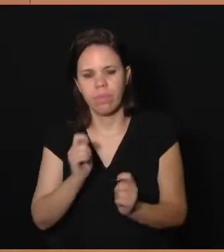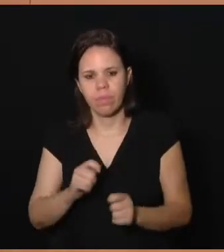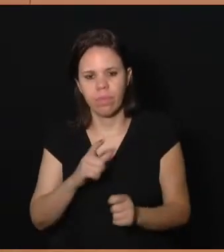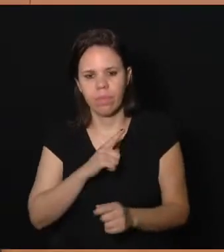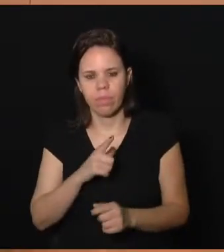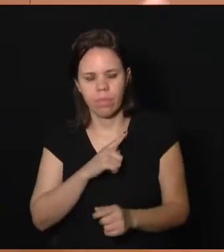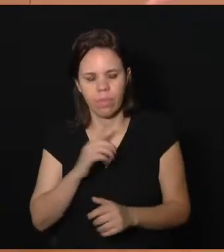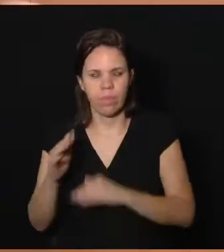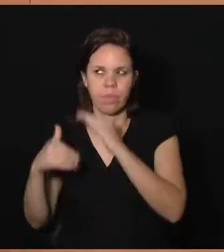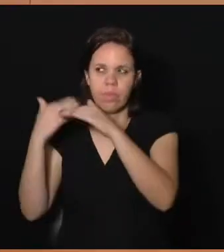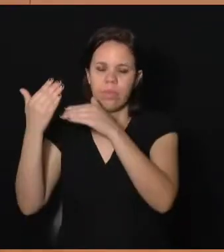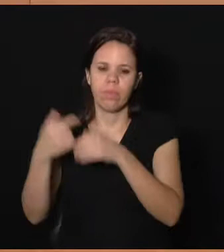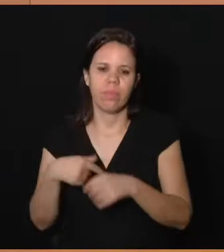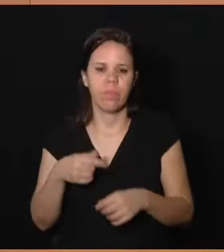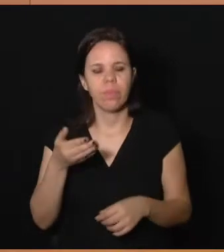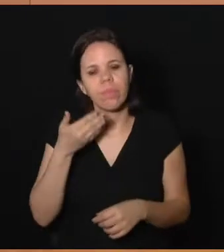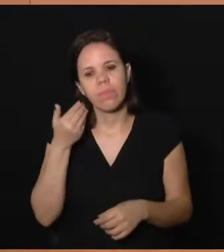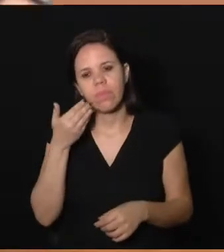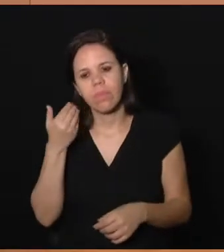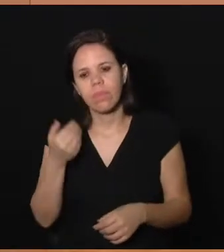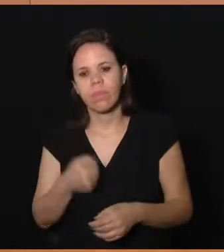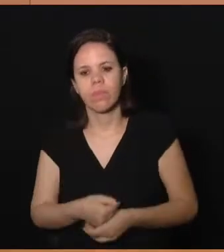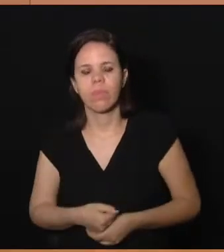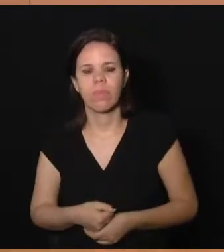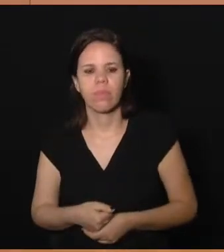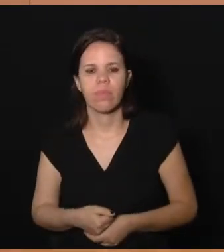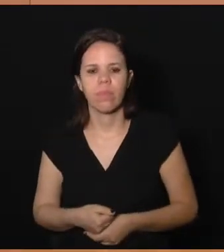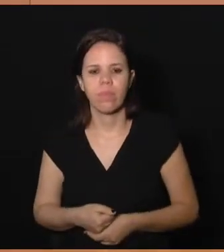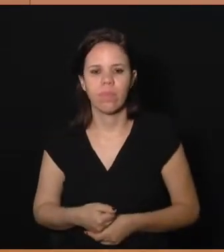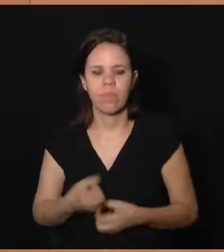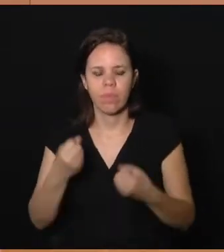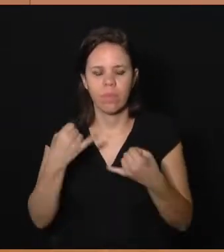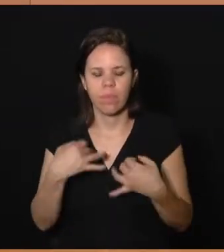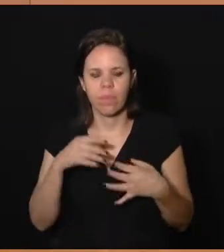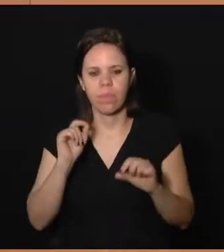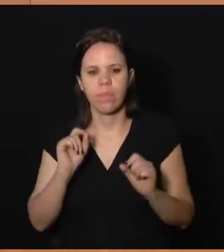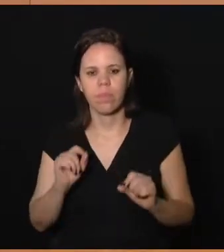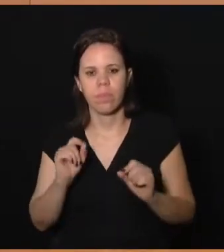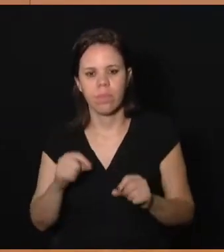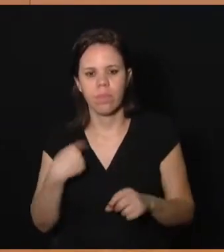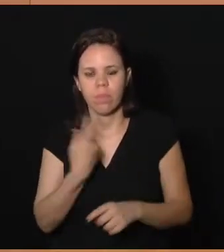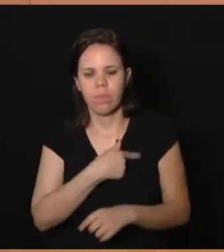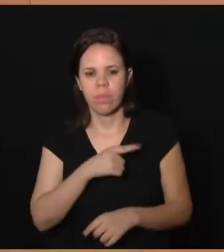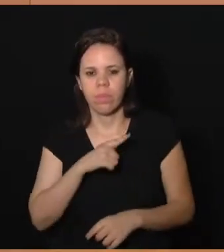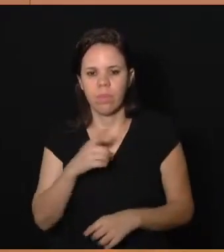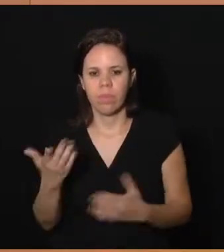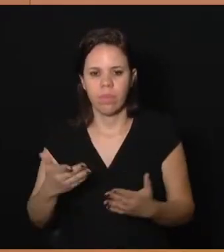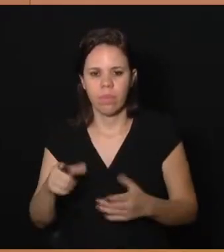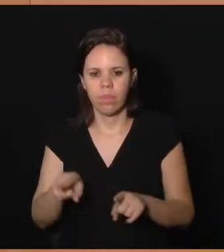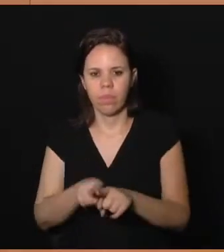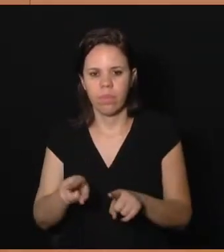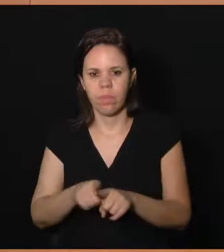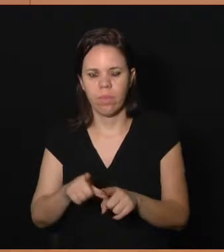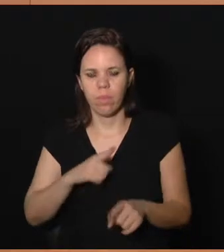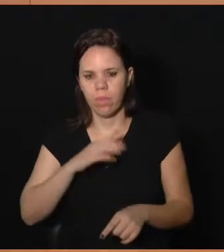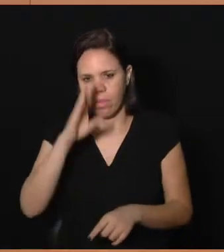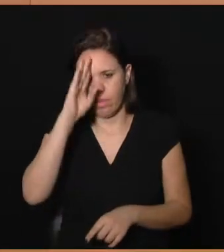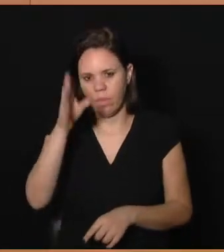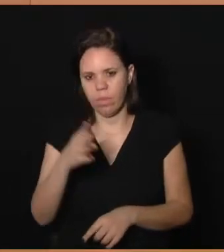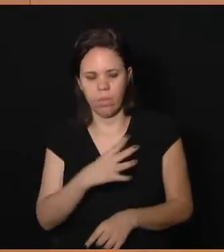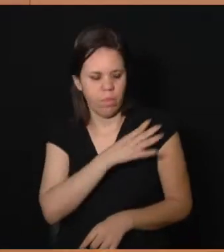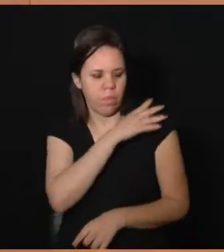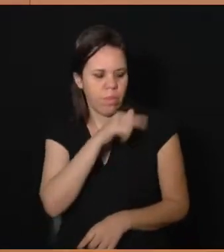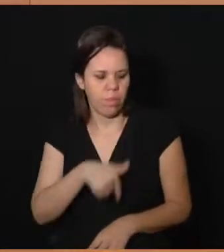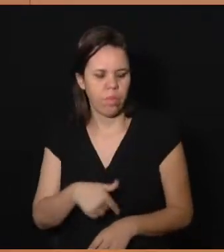esse desenvolvimento. E aproveitar até mesmo, como também foi dito, nós temos hoje um novo delegado da Receita Federal aqui em